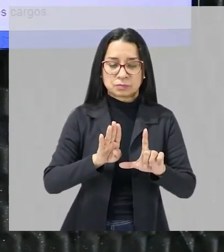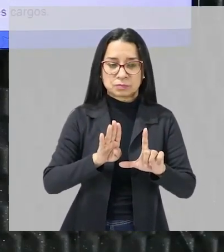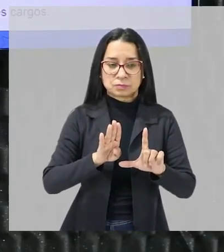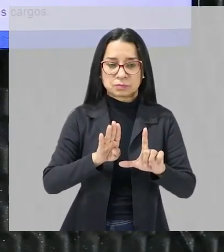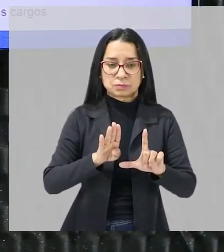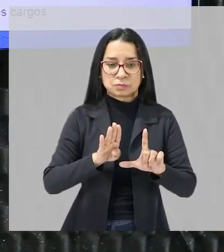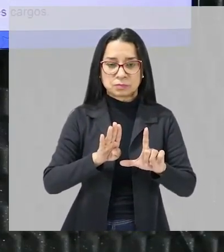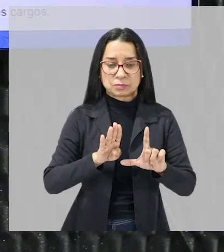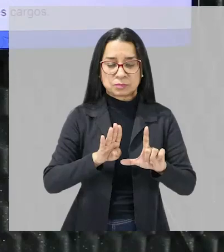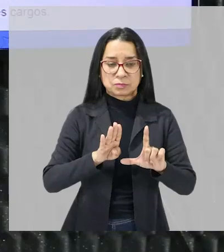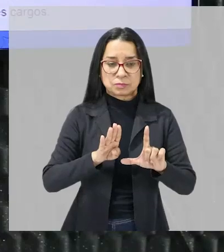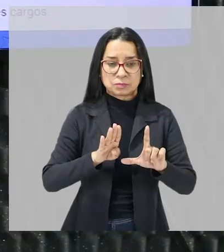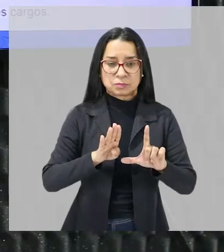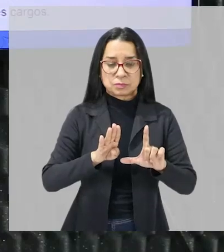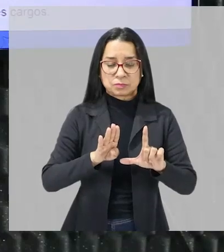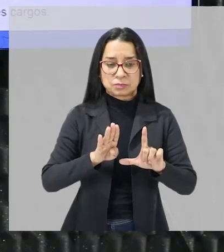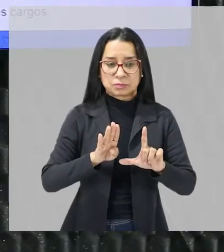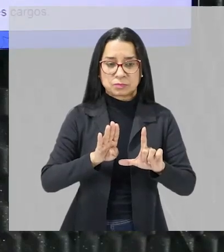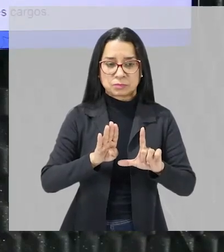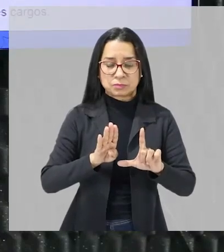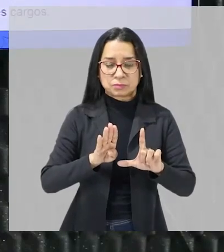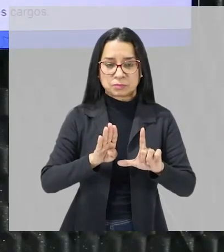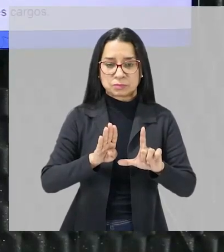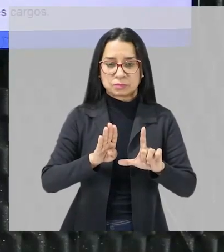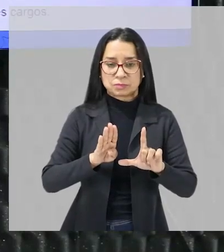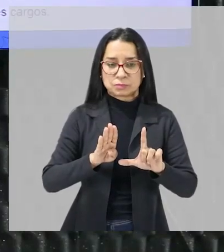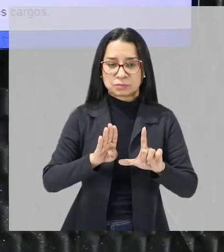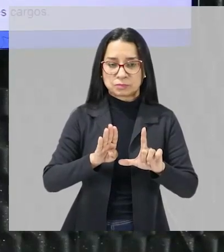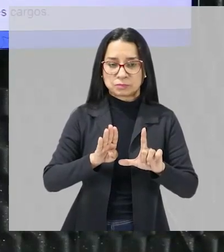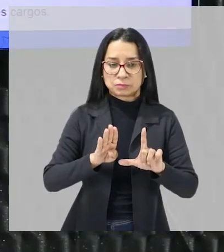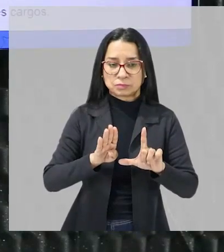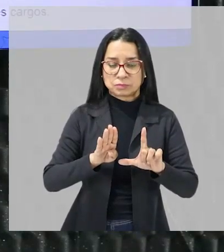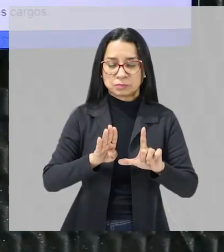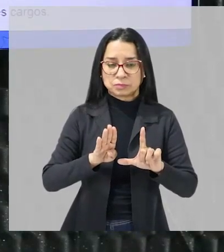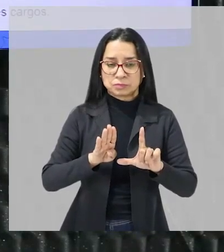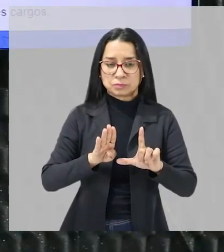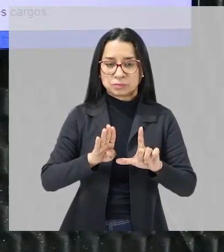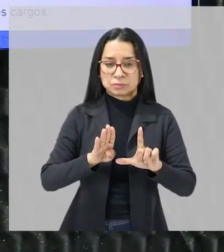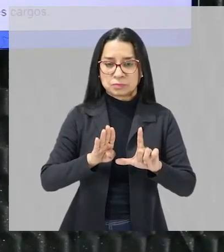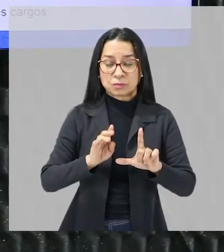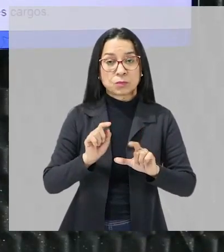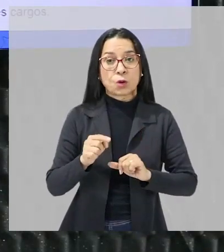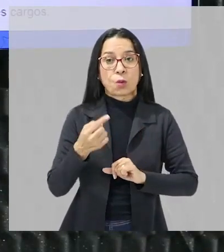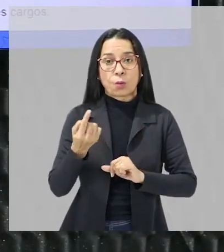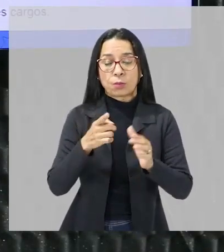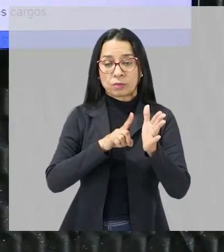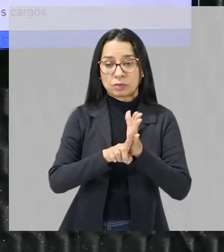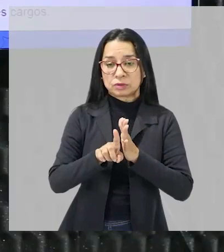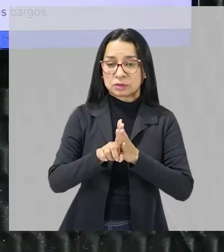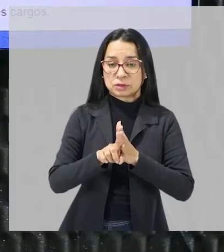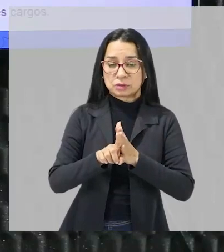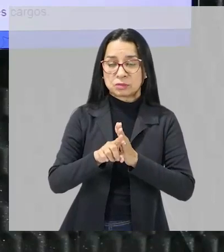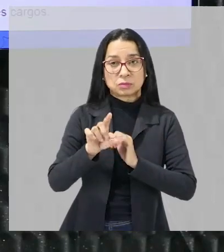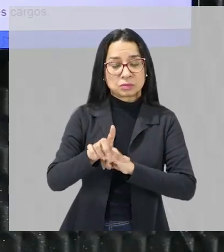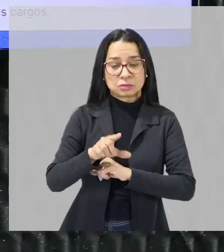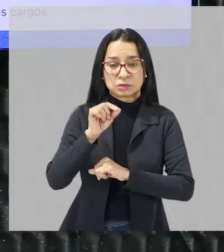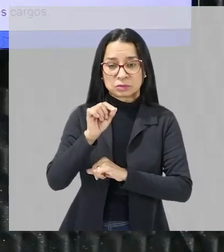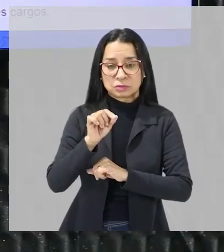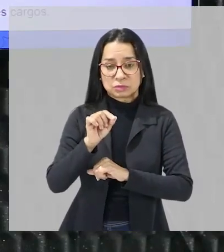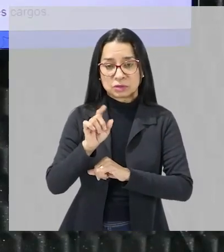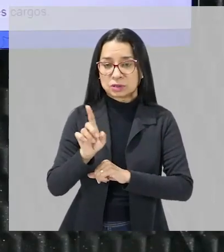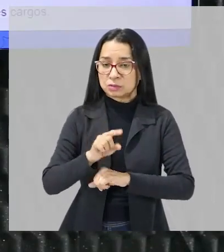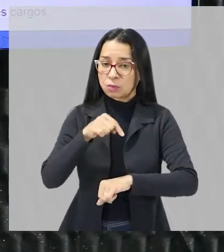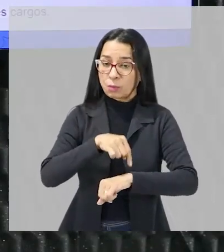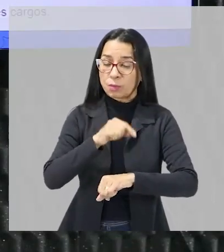fala, exercido por diferentes etnias existentes no Brasil. Bom, é outra questão também, outra opção que em nenhum momento